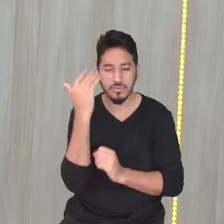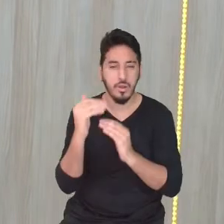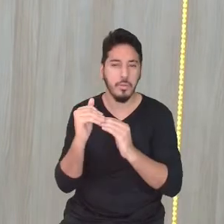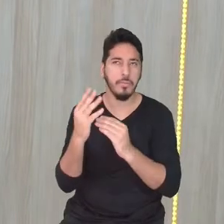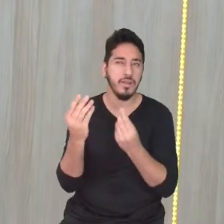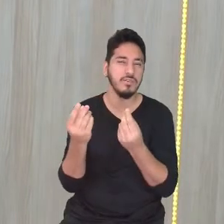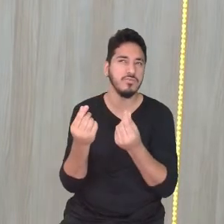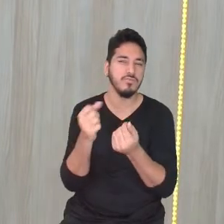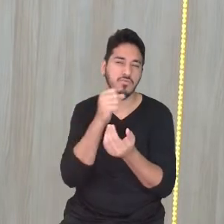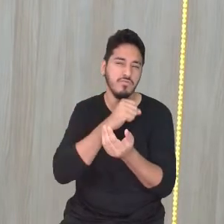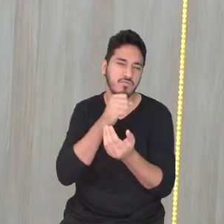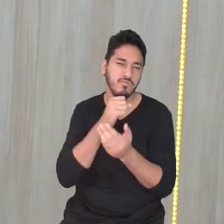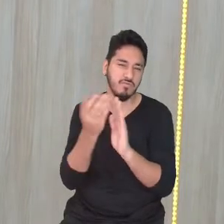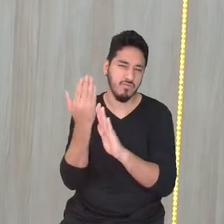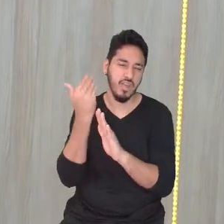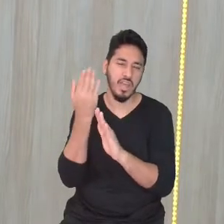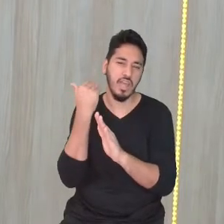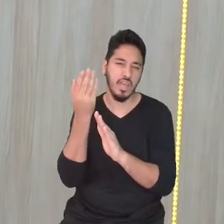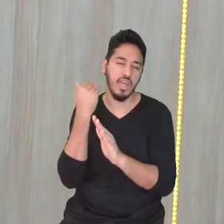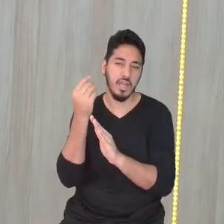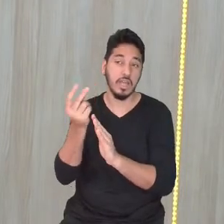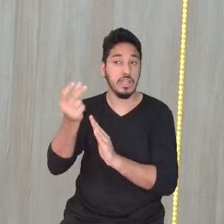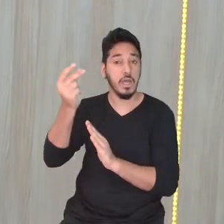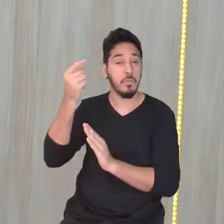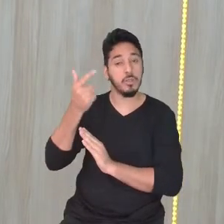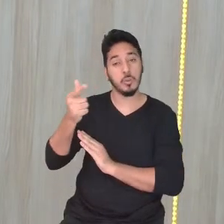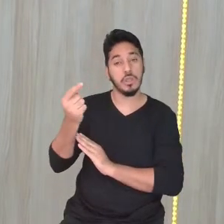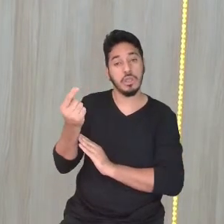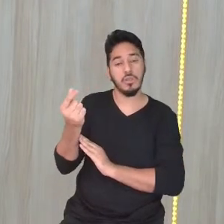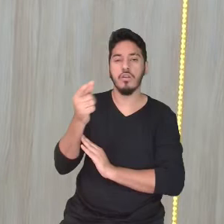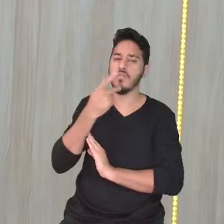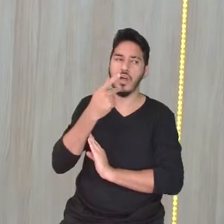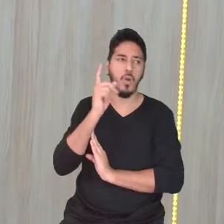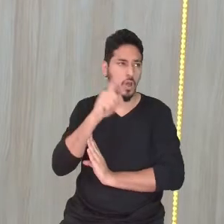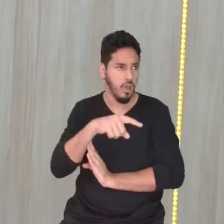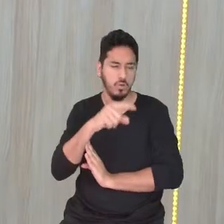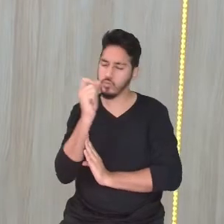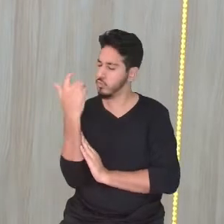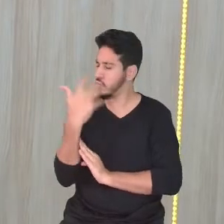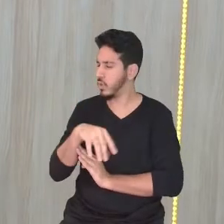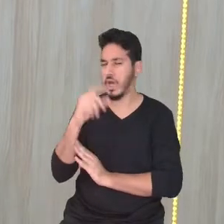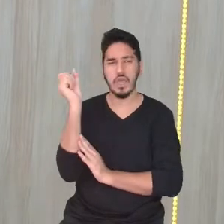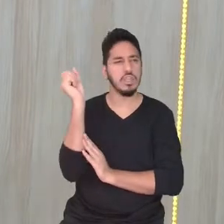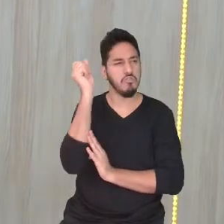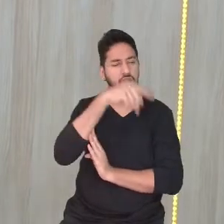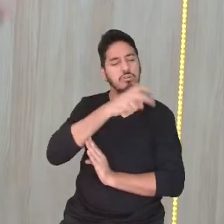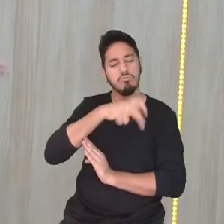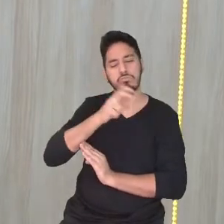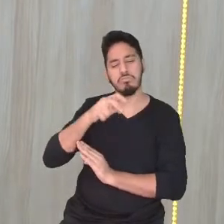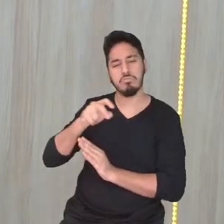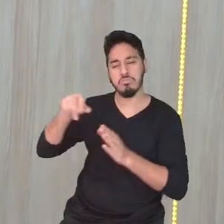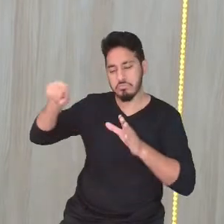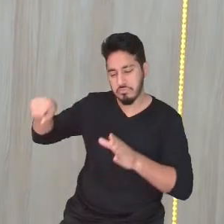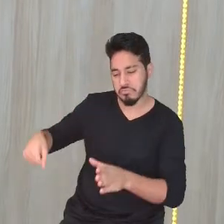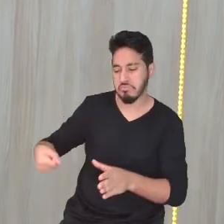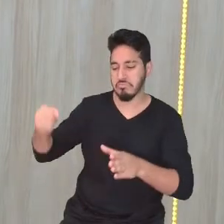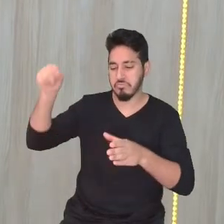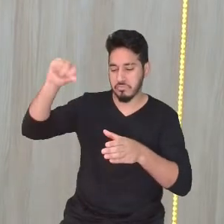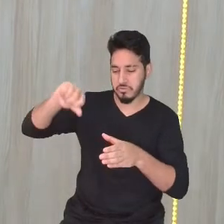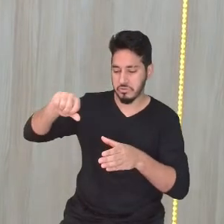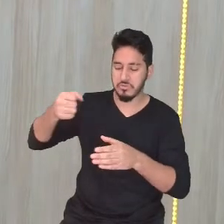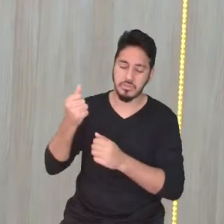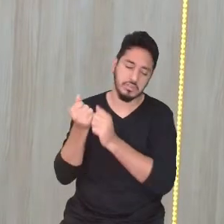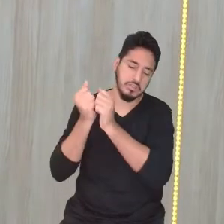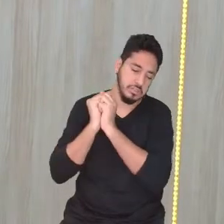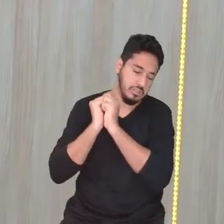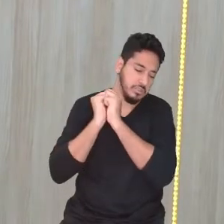social menos favorecidas contam isso, de como era difícil muitas vezes ter que buscar água em local mais distante,